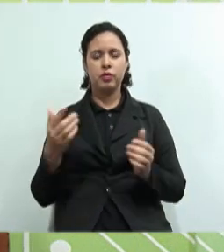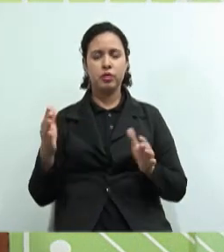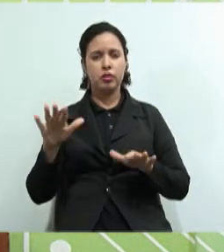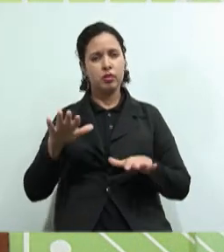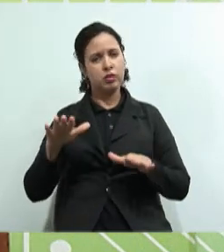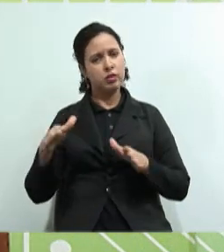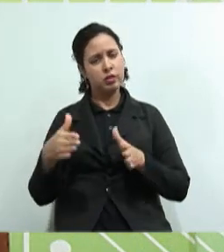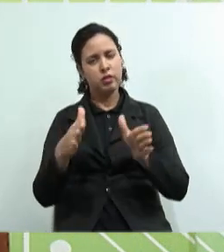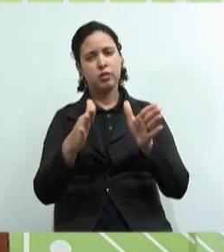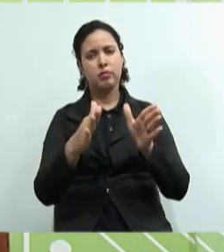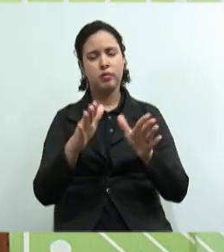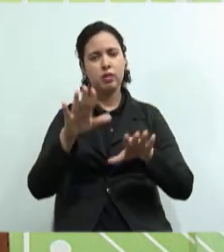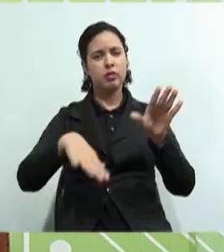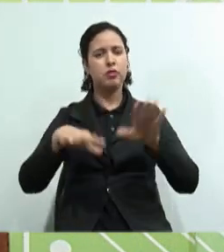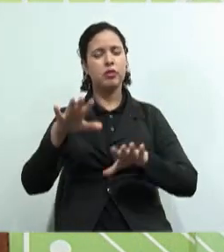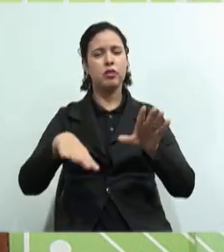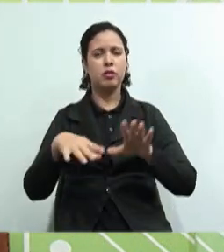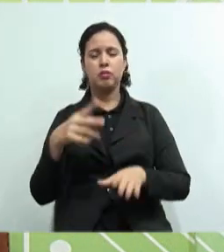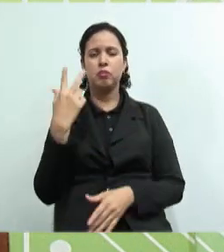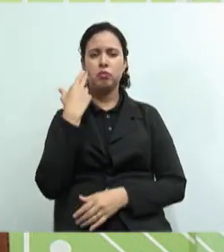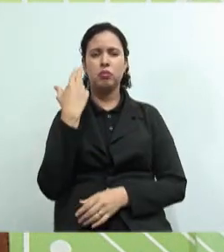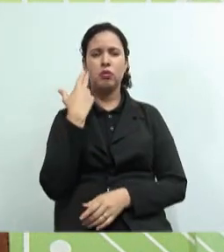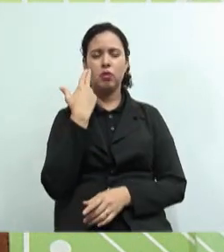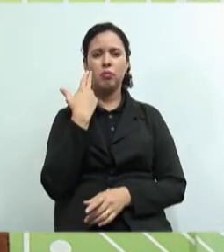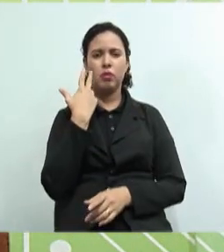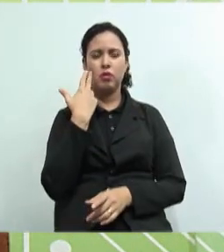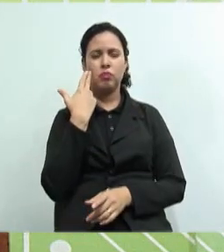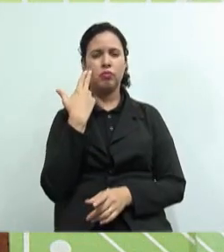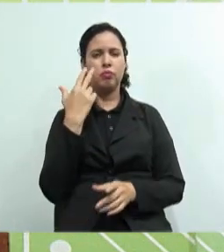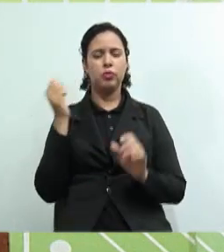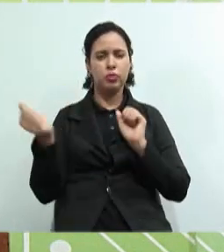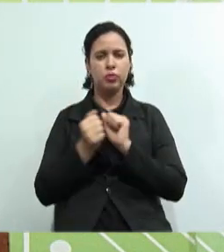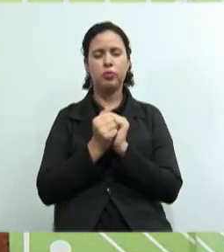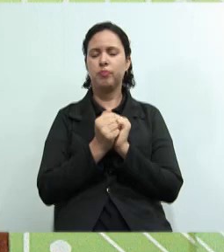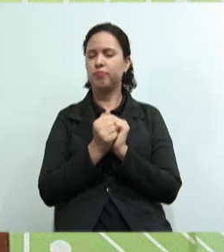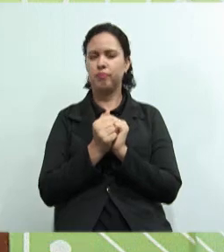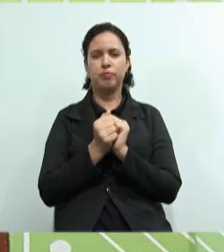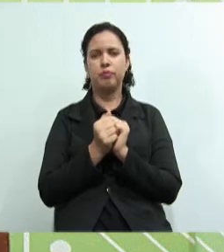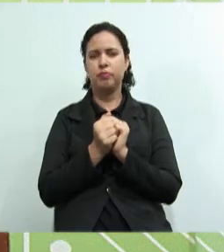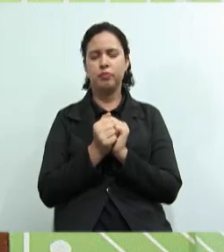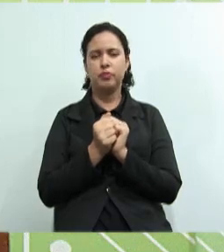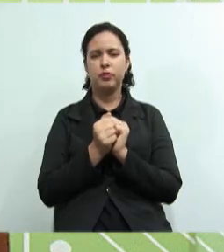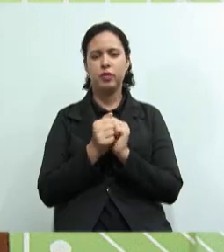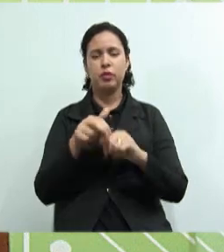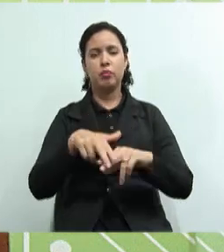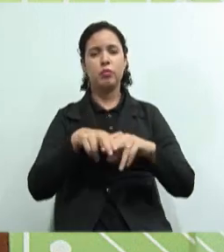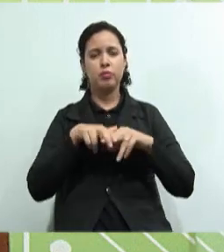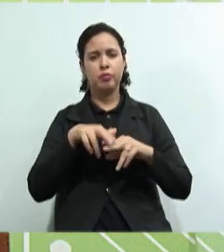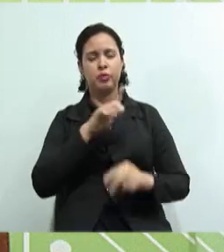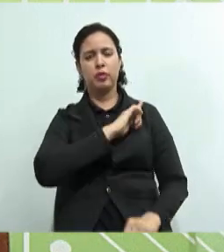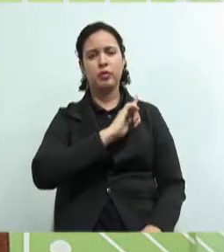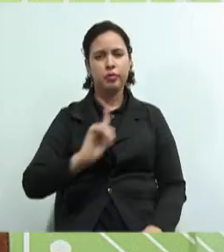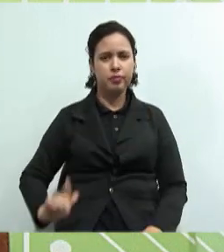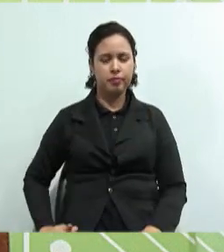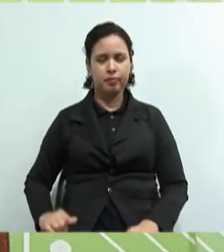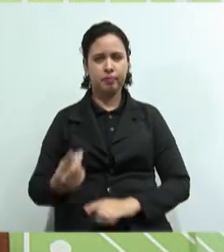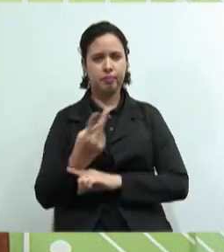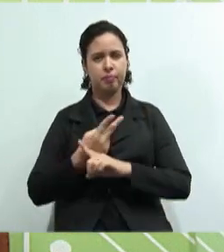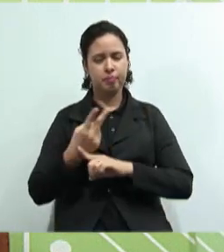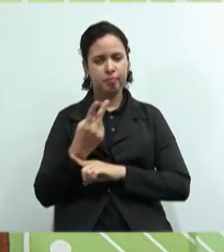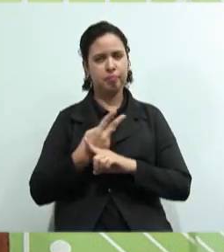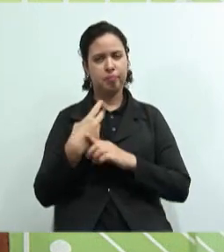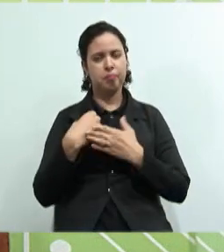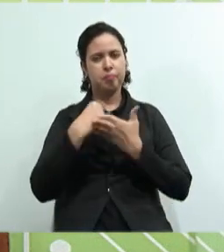vezes, naturalmente não vão se cruzar e, por isso, que, às vezes, o governo vai buscar alguns certos incentivos para fazer com que a